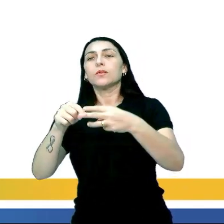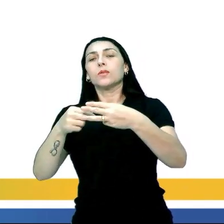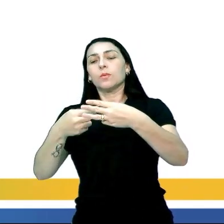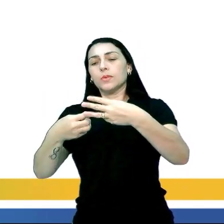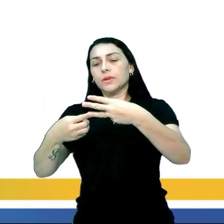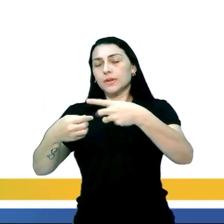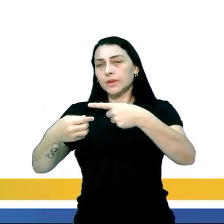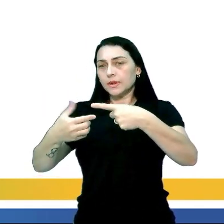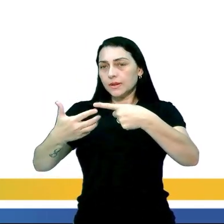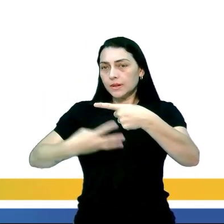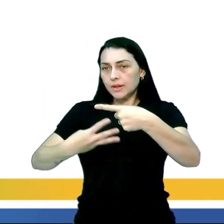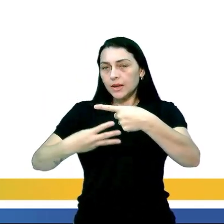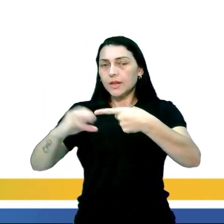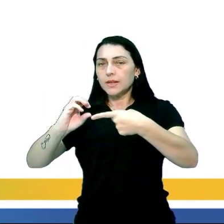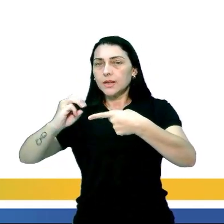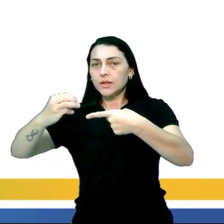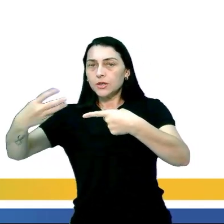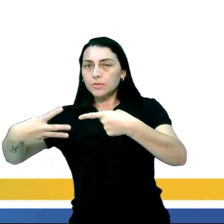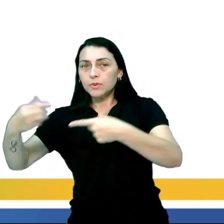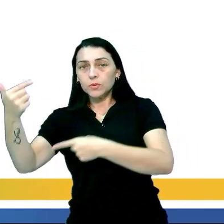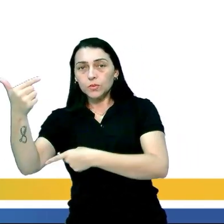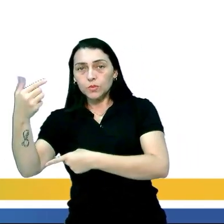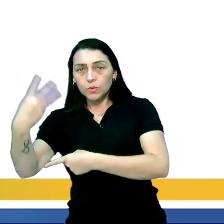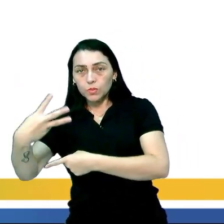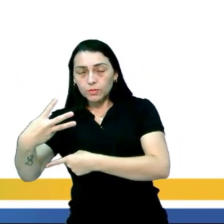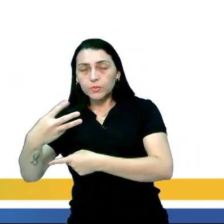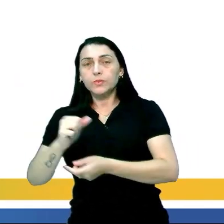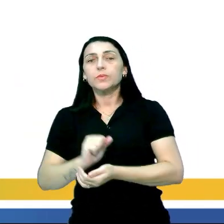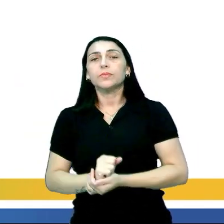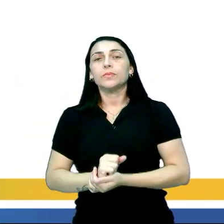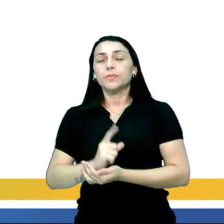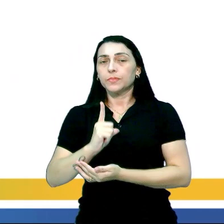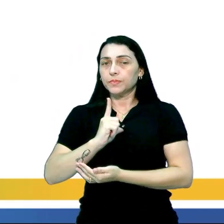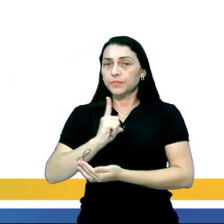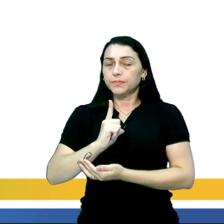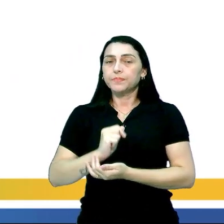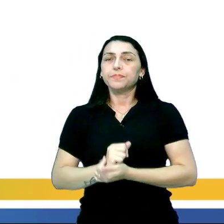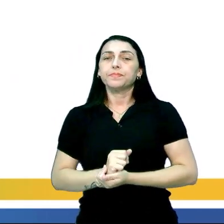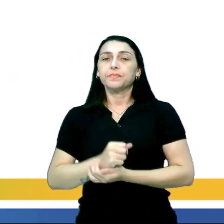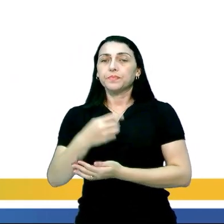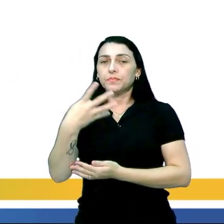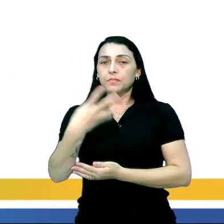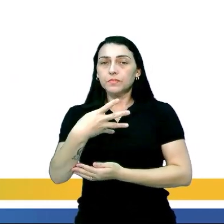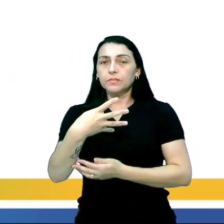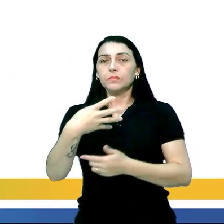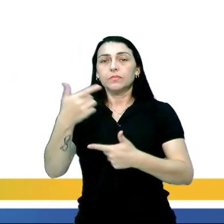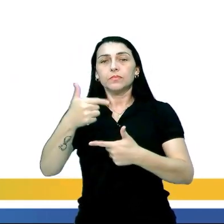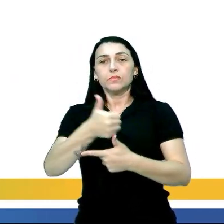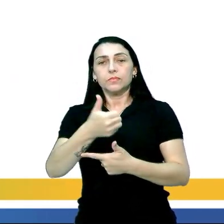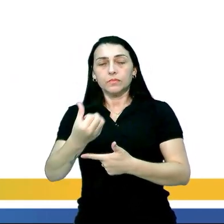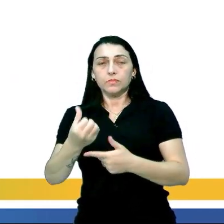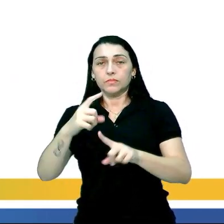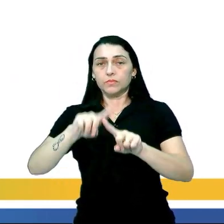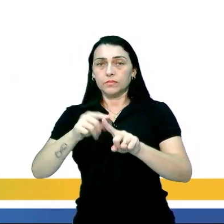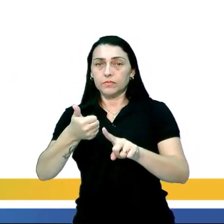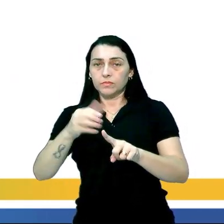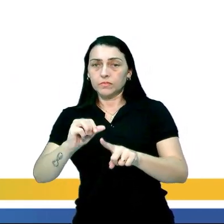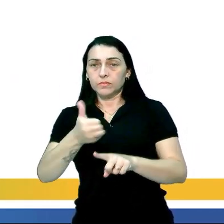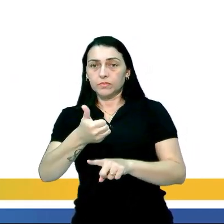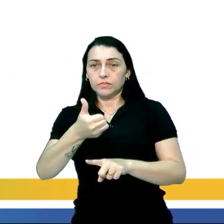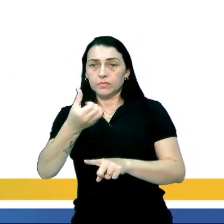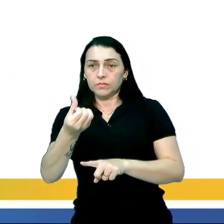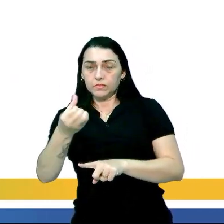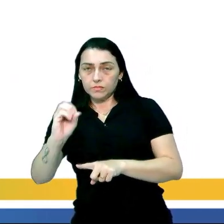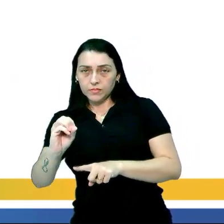3 centímetros cúbicos. Nesse caso, então, nós temos 4² 16 vezes 10,